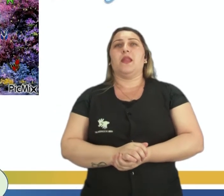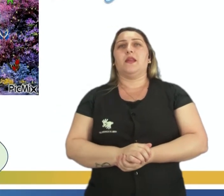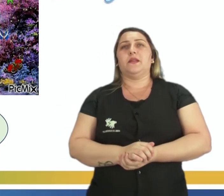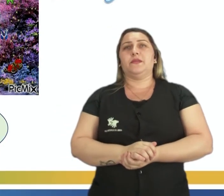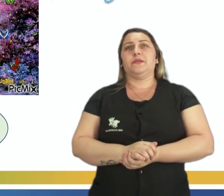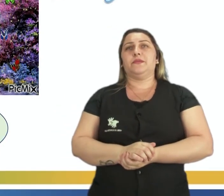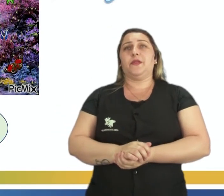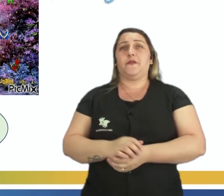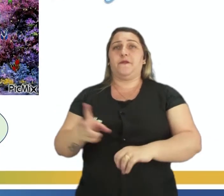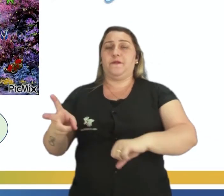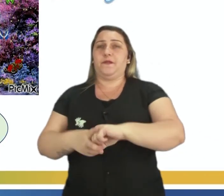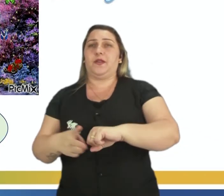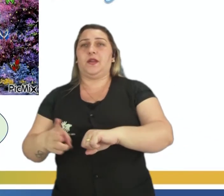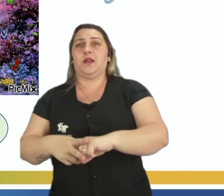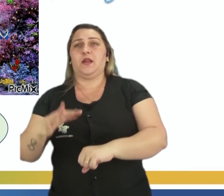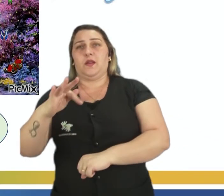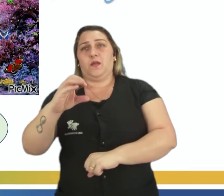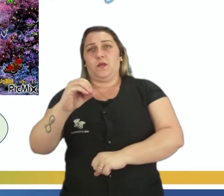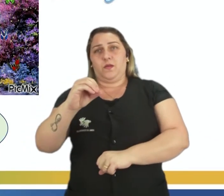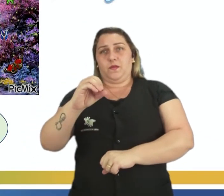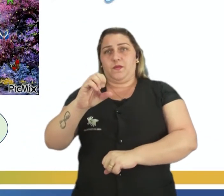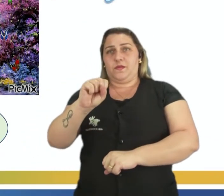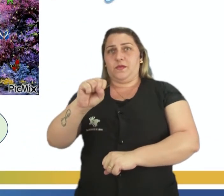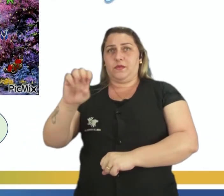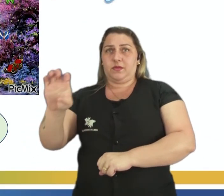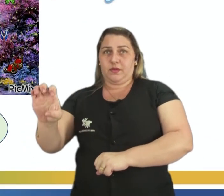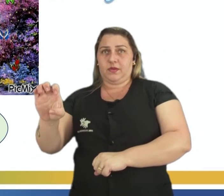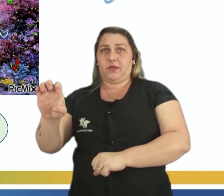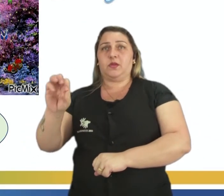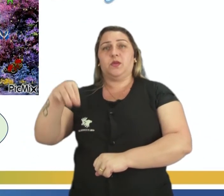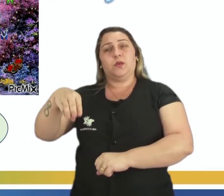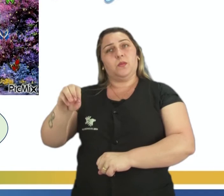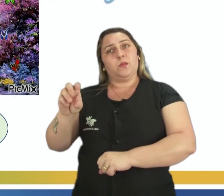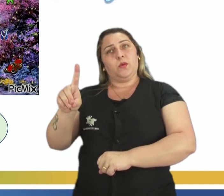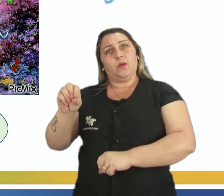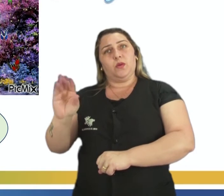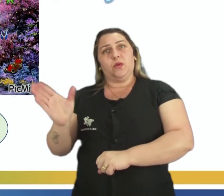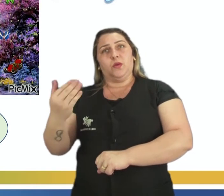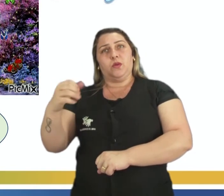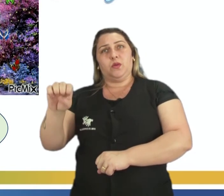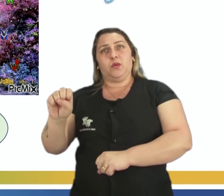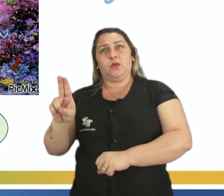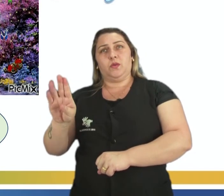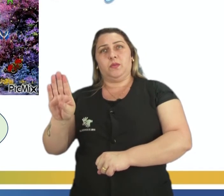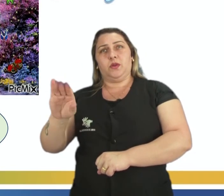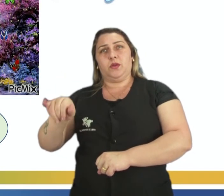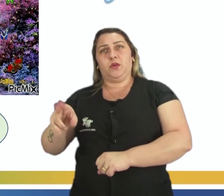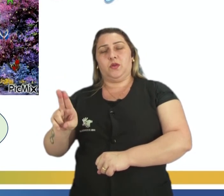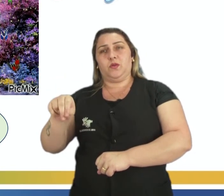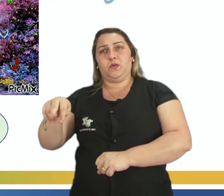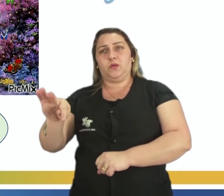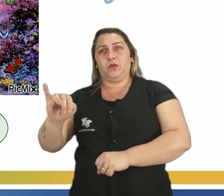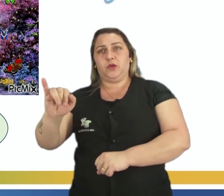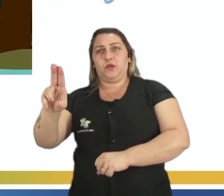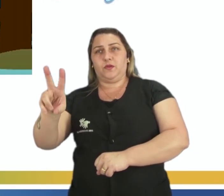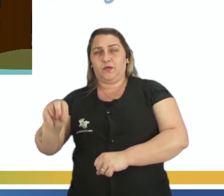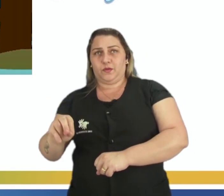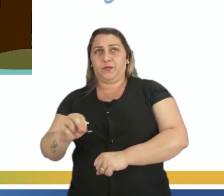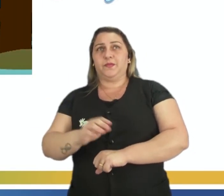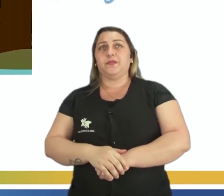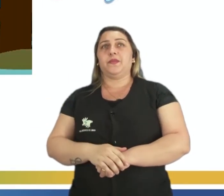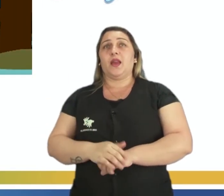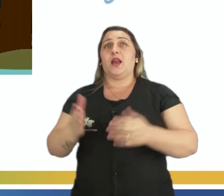deles? Eu destaco para vocês. O verbo fosse está no modo subjuntivo, se esta rua fosse minha,